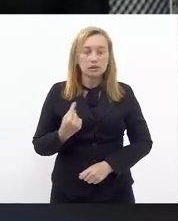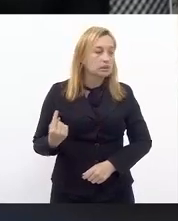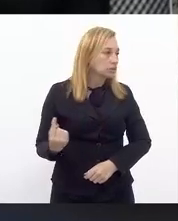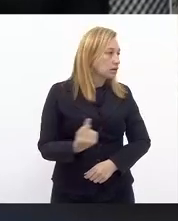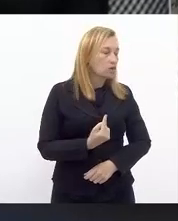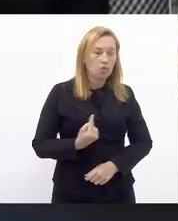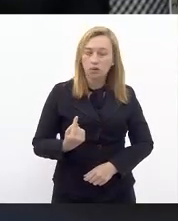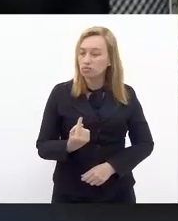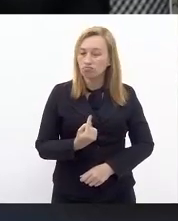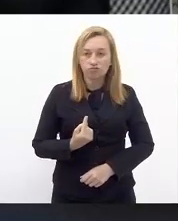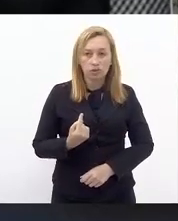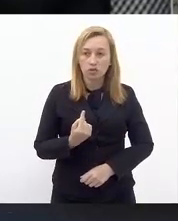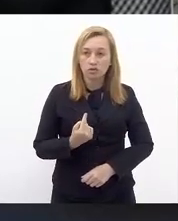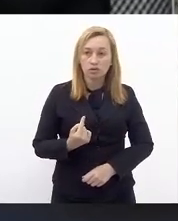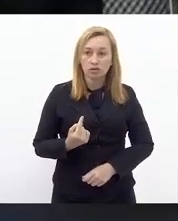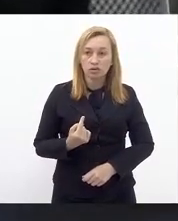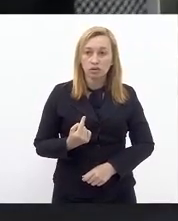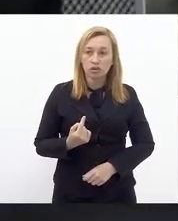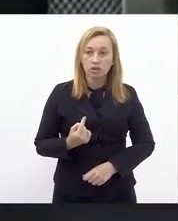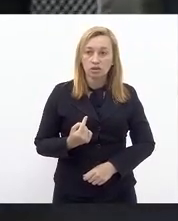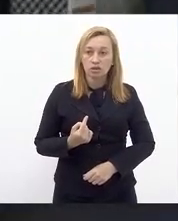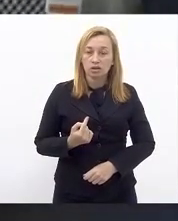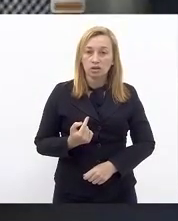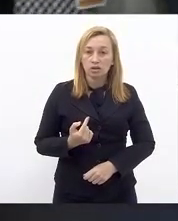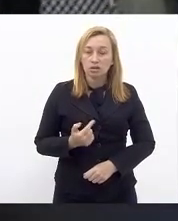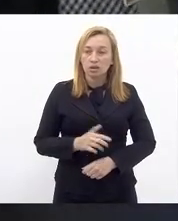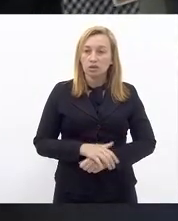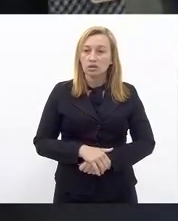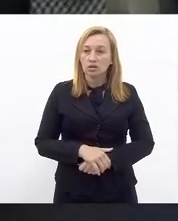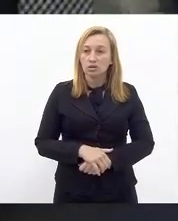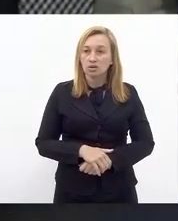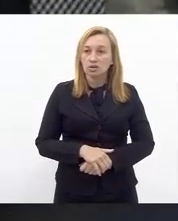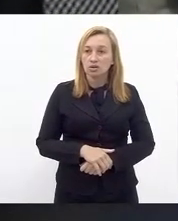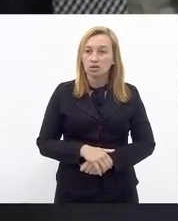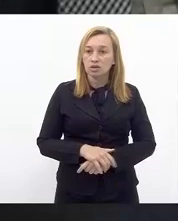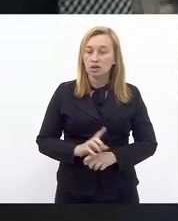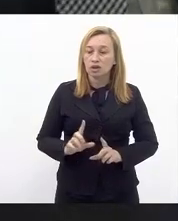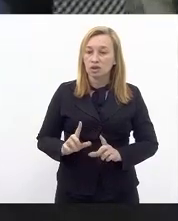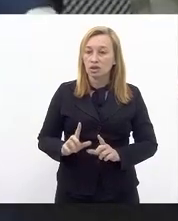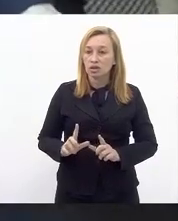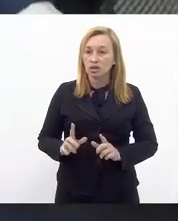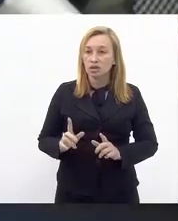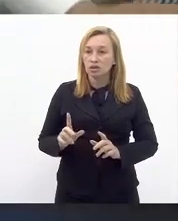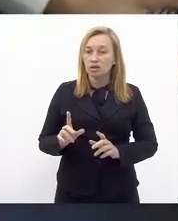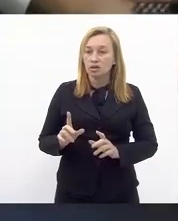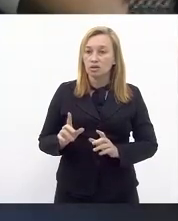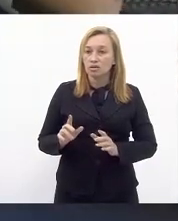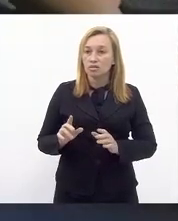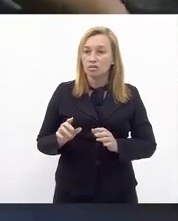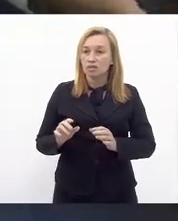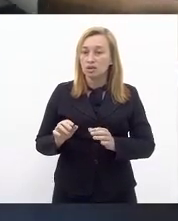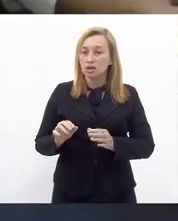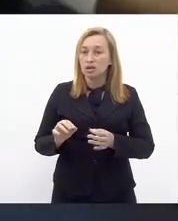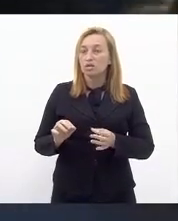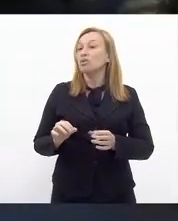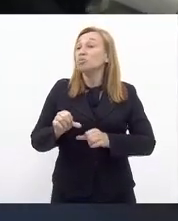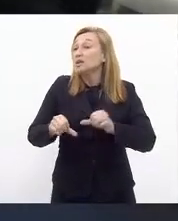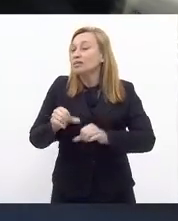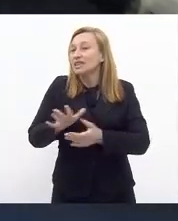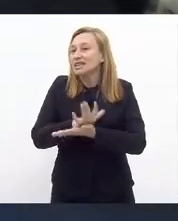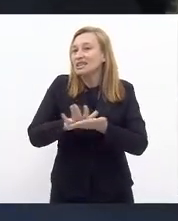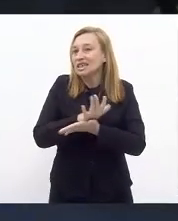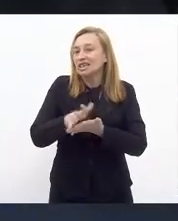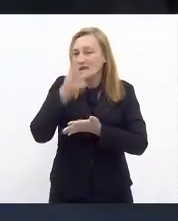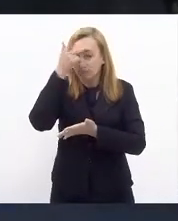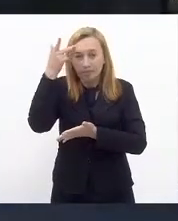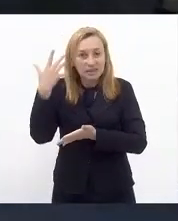tocamos nas questões que tratam sobre pensão não tem nada o